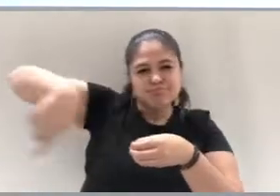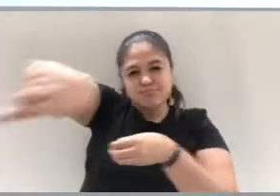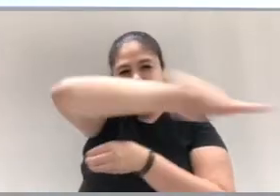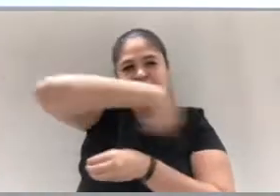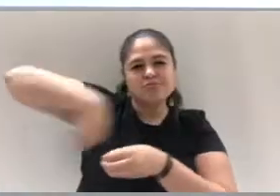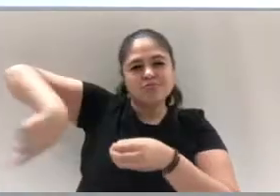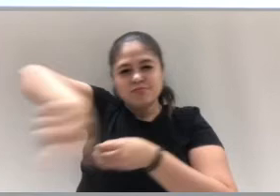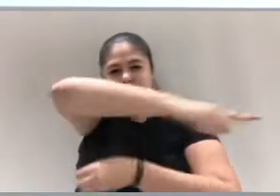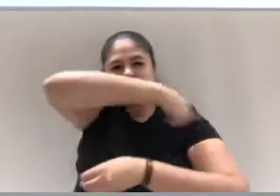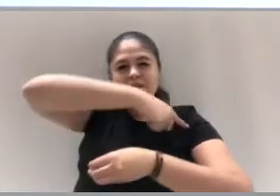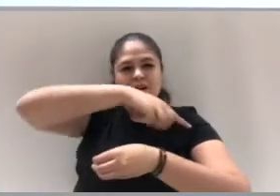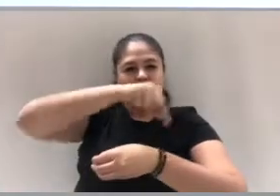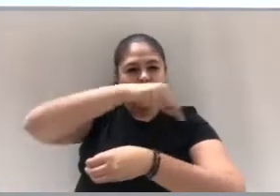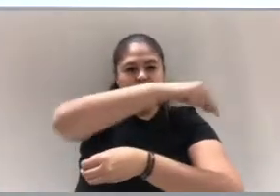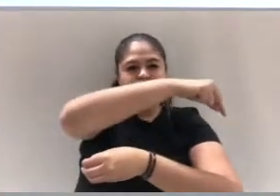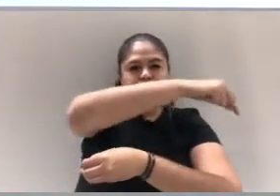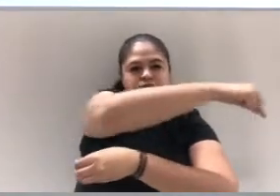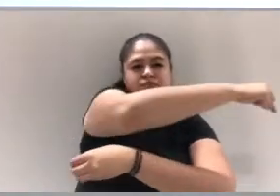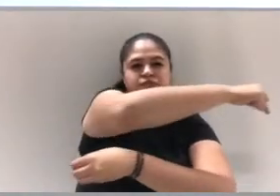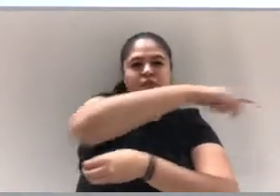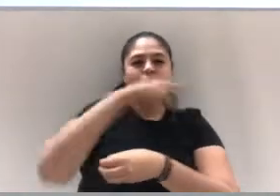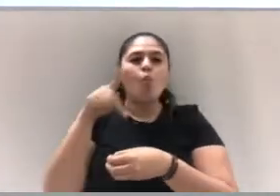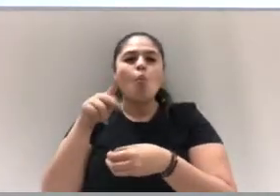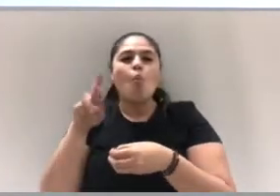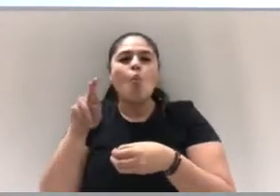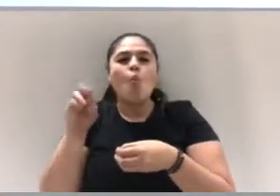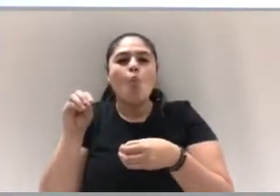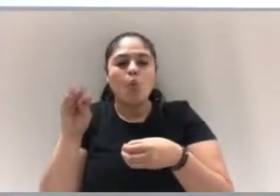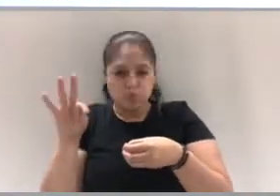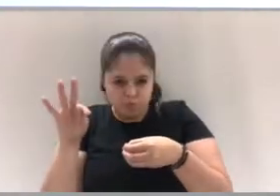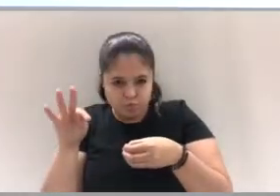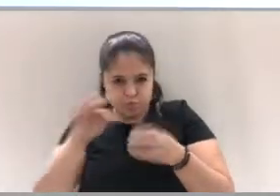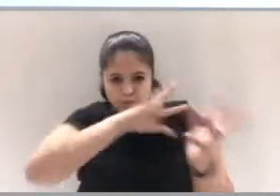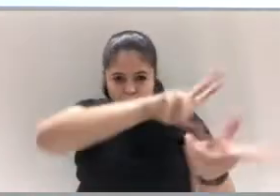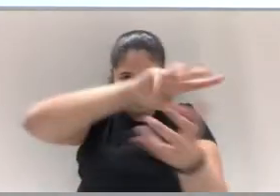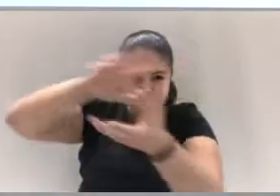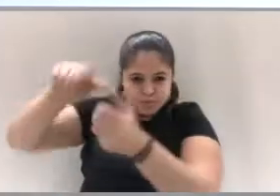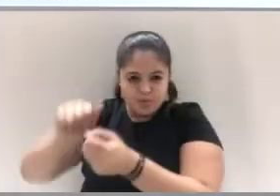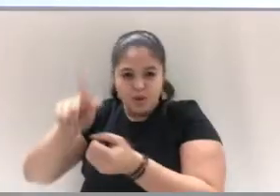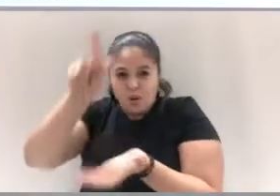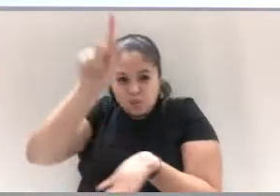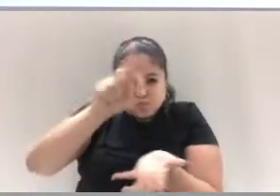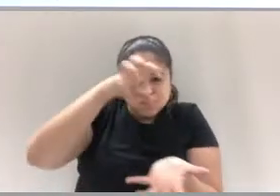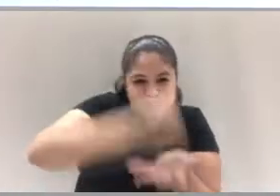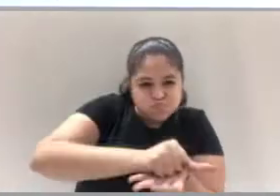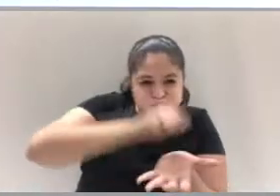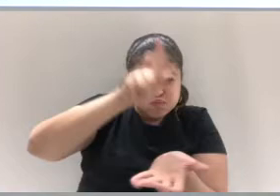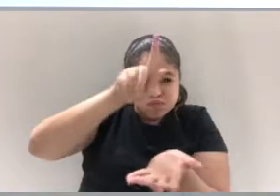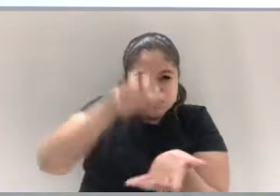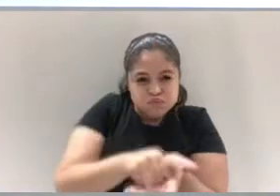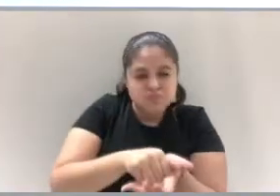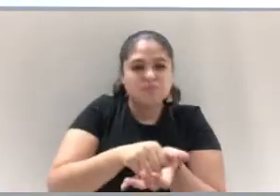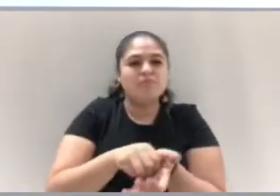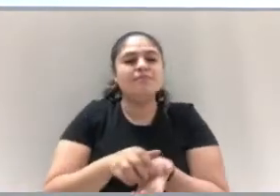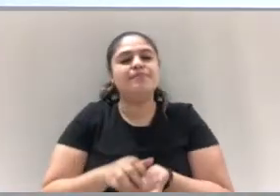começaram a orbitar em torno dessa estrela devido às interações gravitacionais.